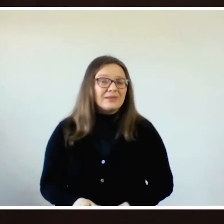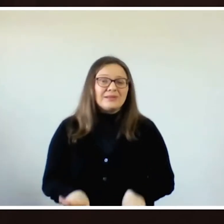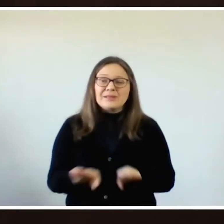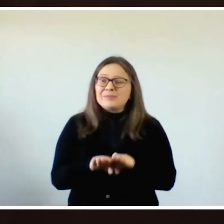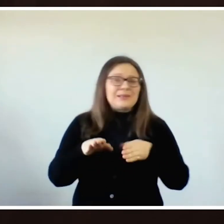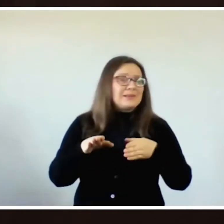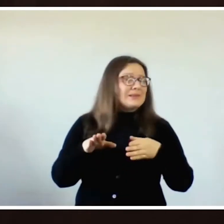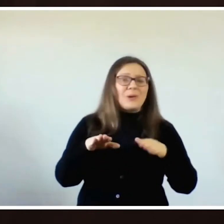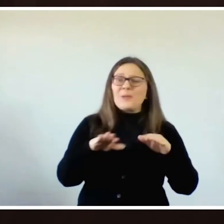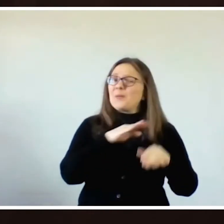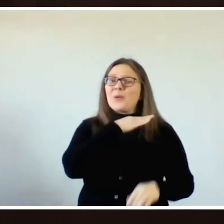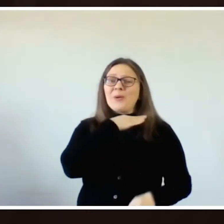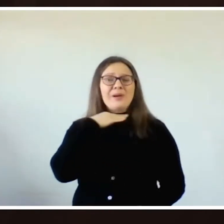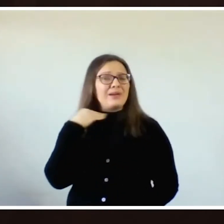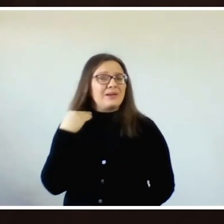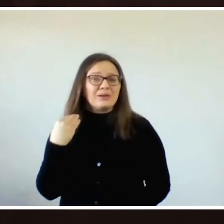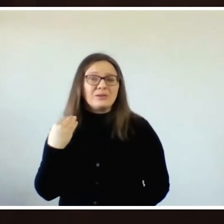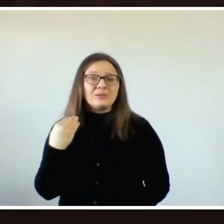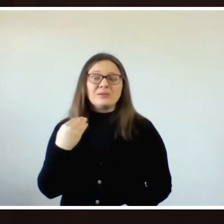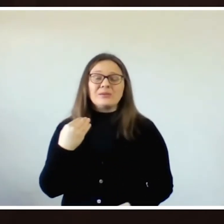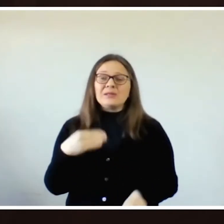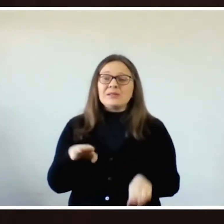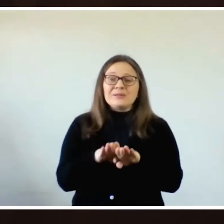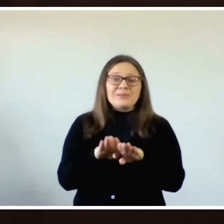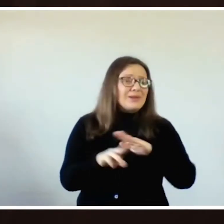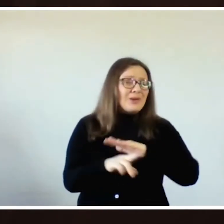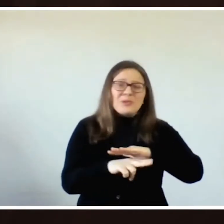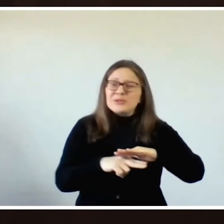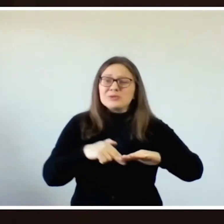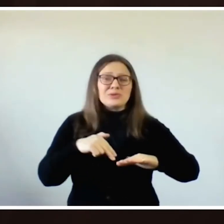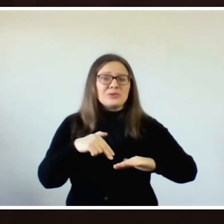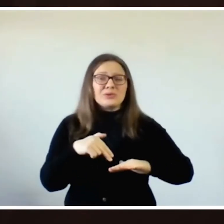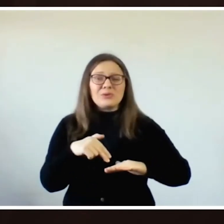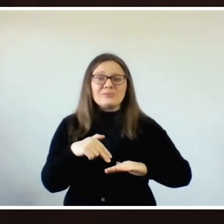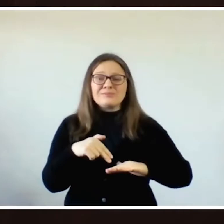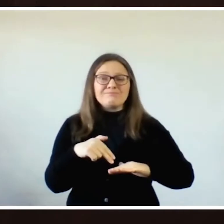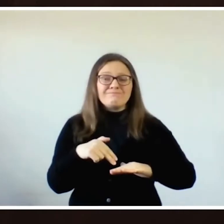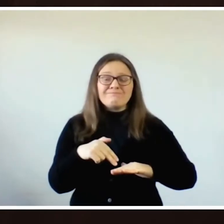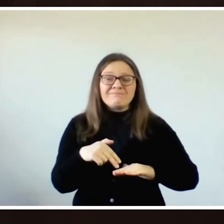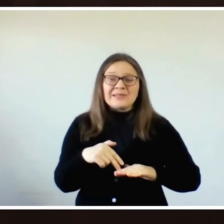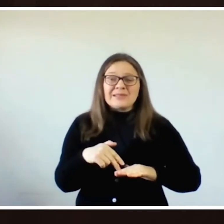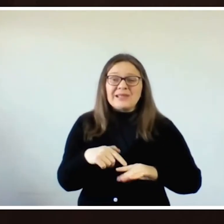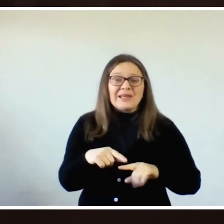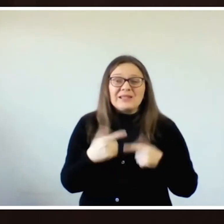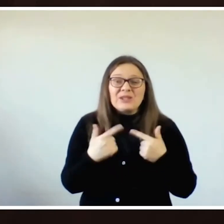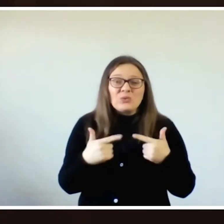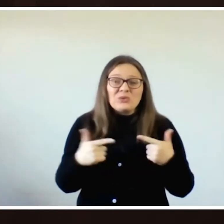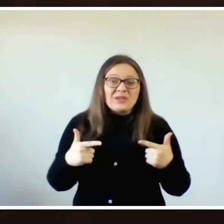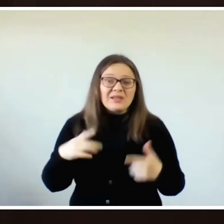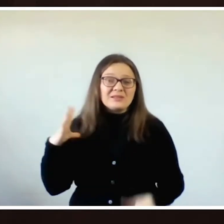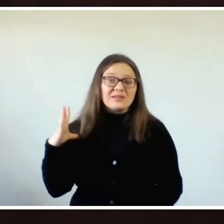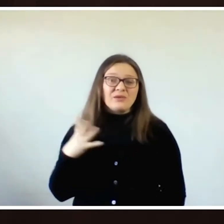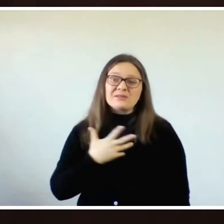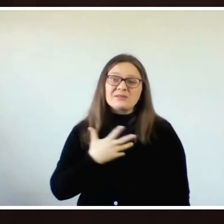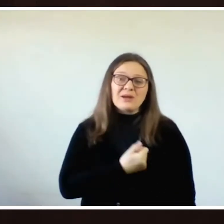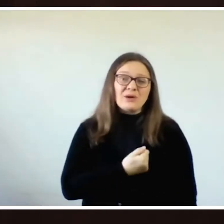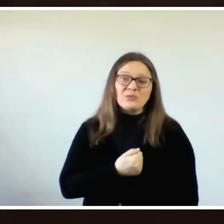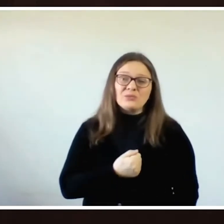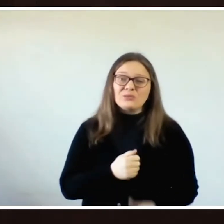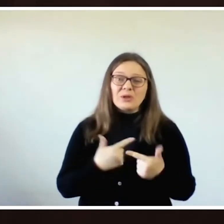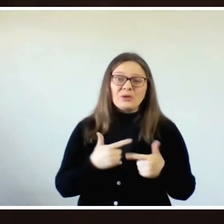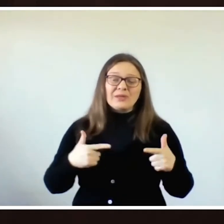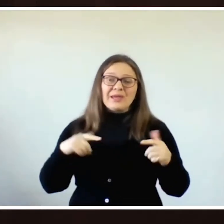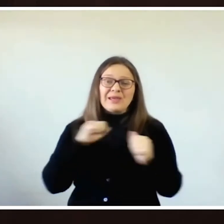ressuscitou, irmãos, nós ainda estamos com nossos pecados. Ele não realizou a redenção dos nossos pecados. Então, graças a Deus,